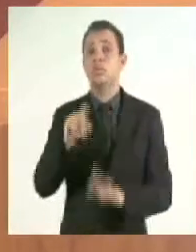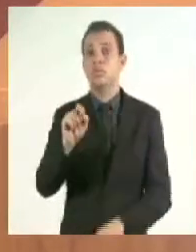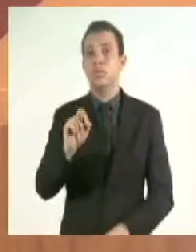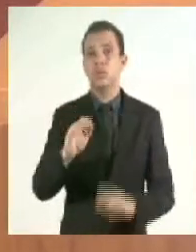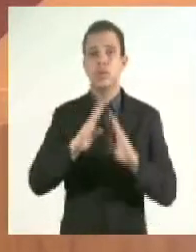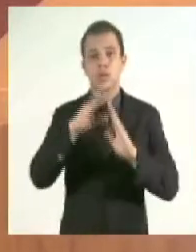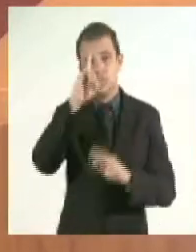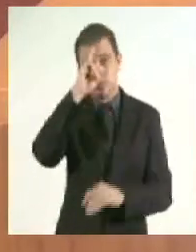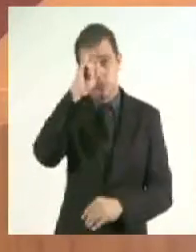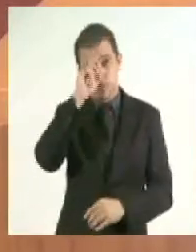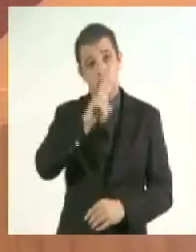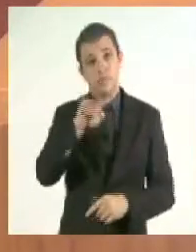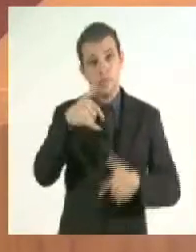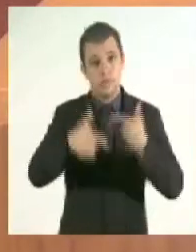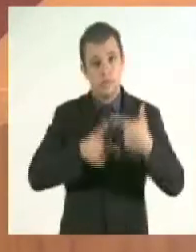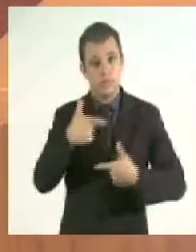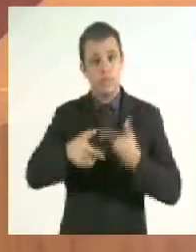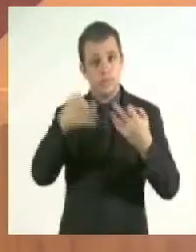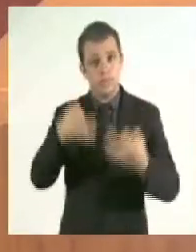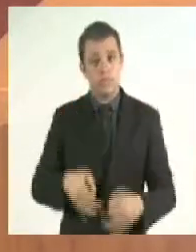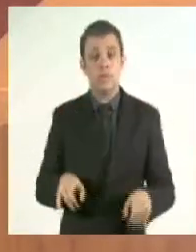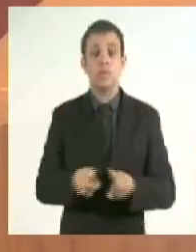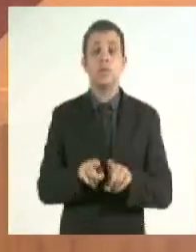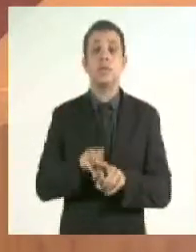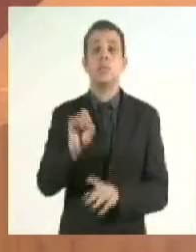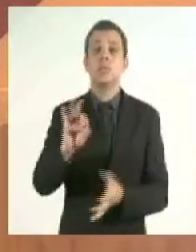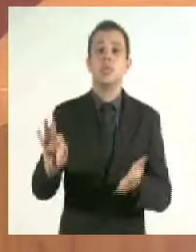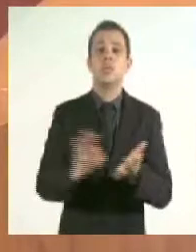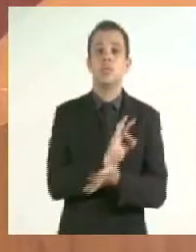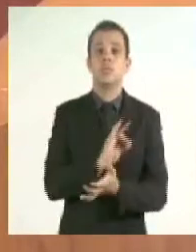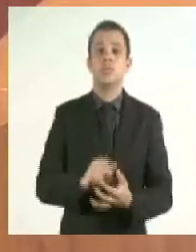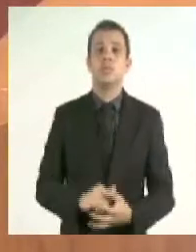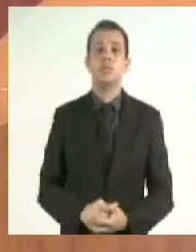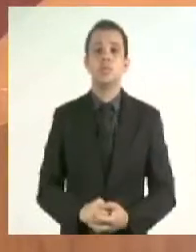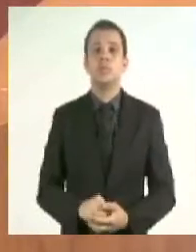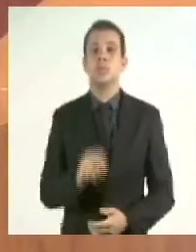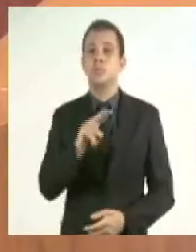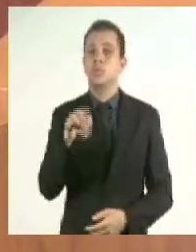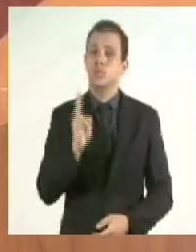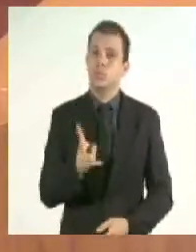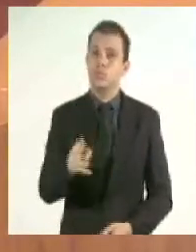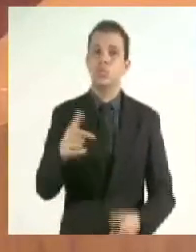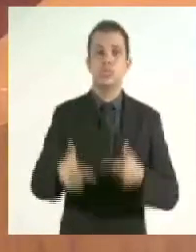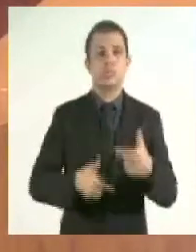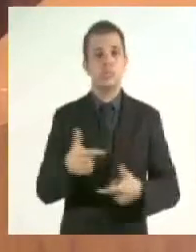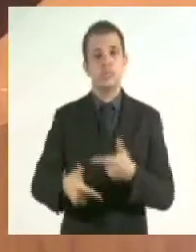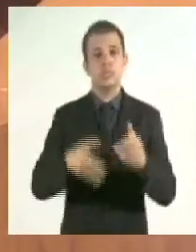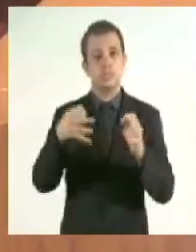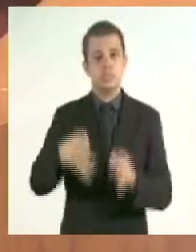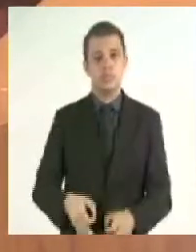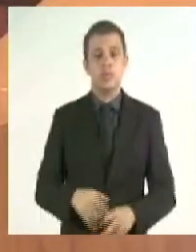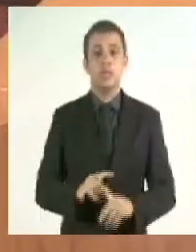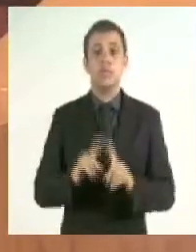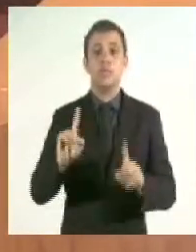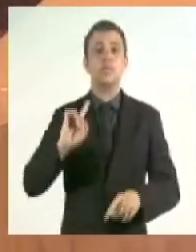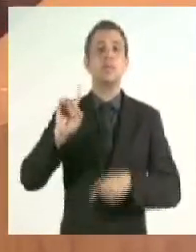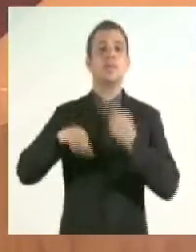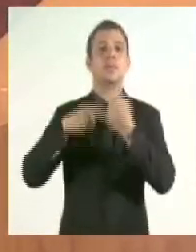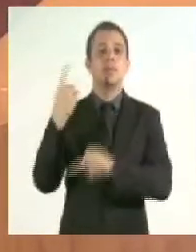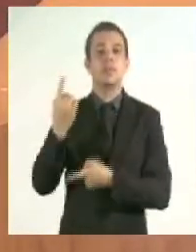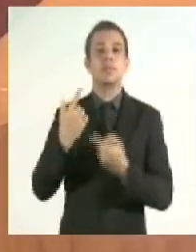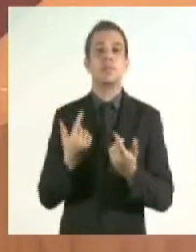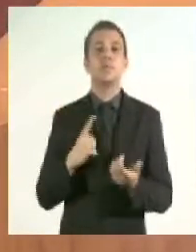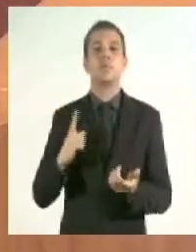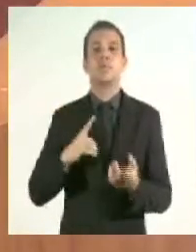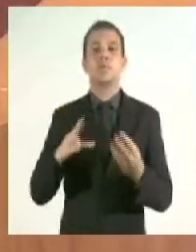que funcionava e os contratos continuem funcionando de maneira adequada. Agora, não venha depois fazer